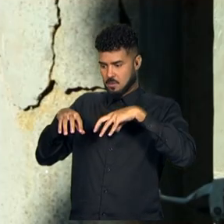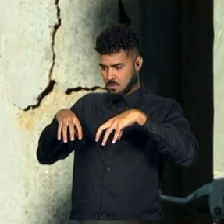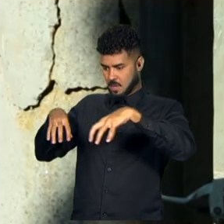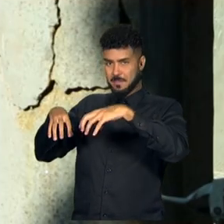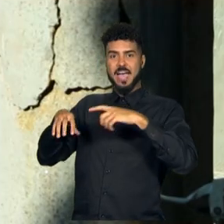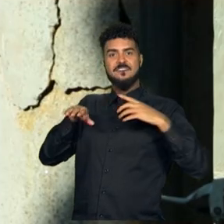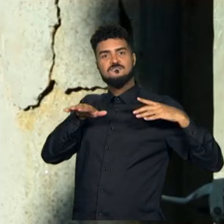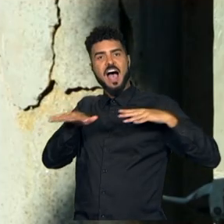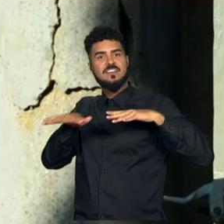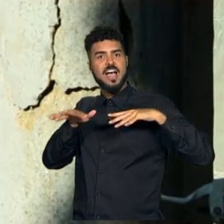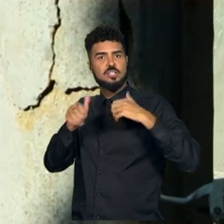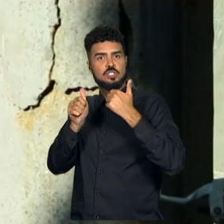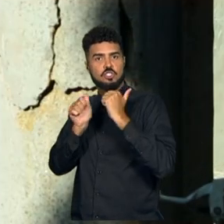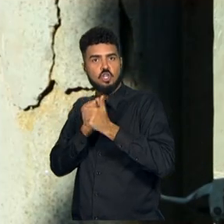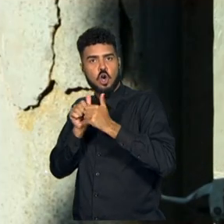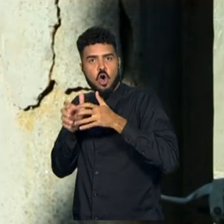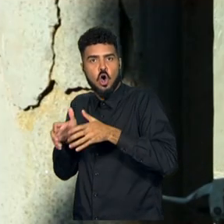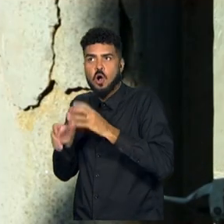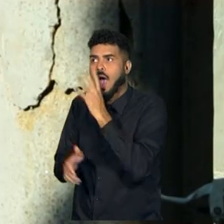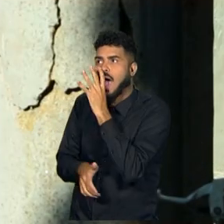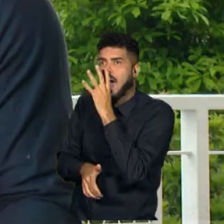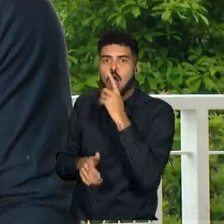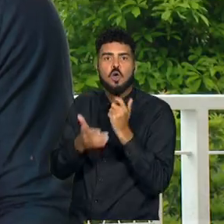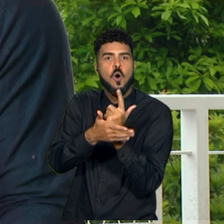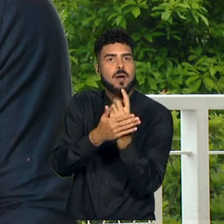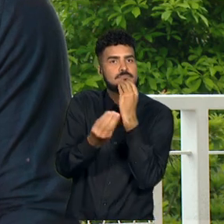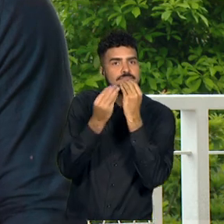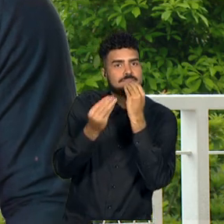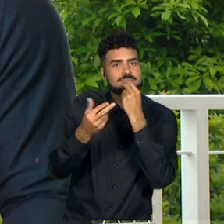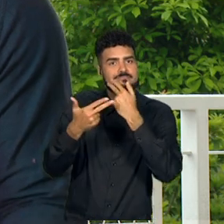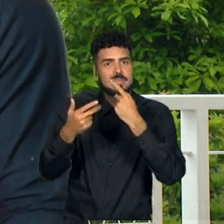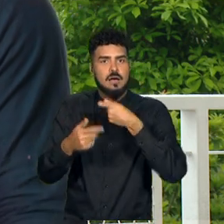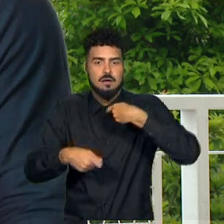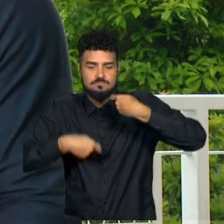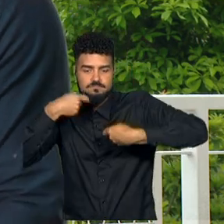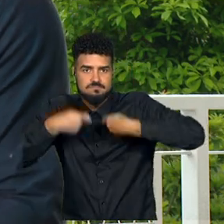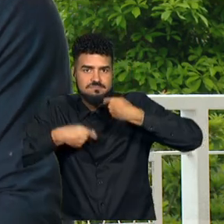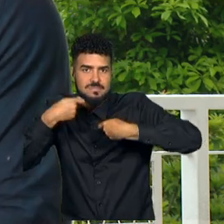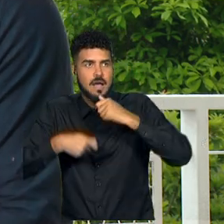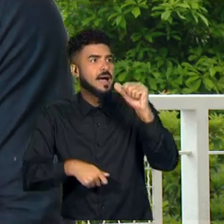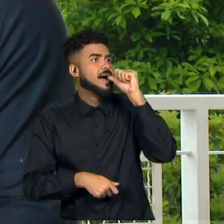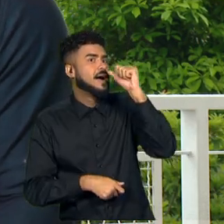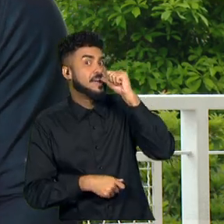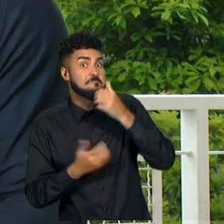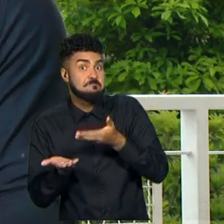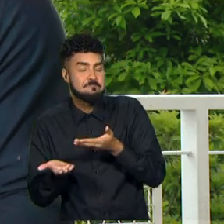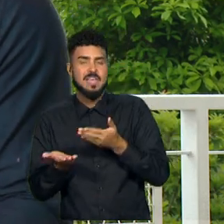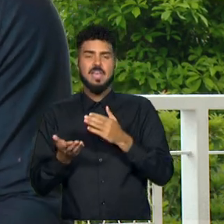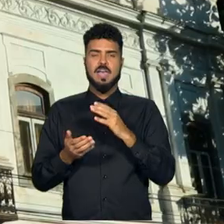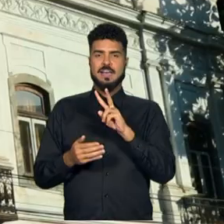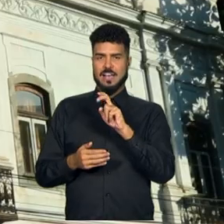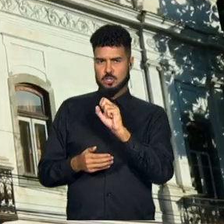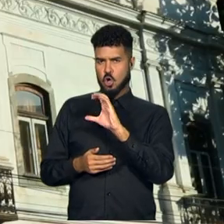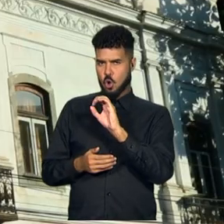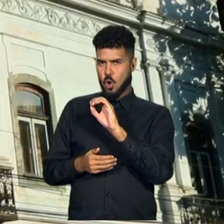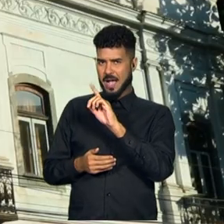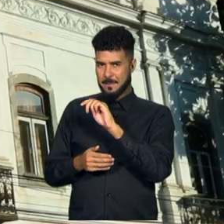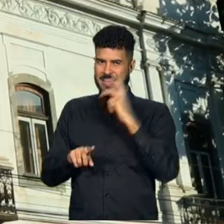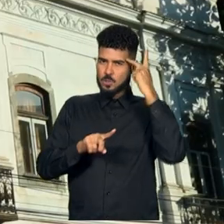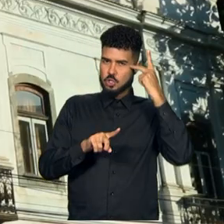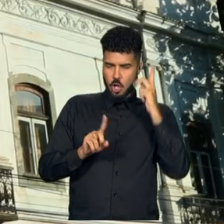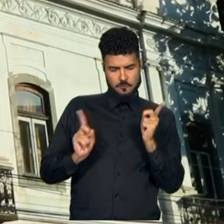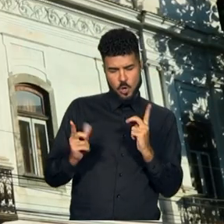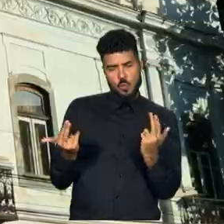os jogos semanais que acontecem. A gente pode também perceber que o bairro Vasco da Gama, assim como o bairro de São Cristóvão, tem ruas muito pequenas. E quando as casas